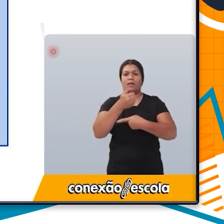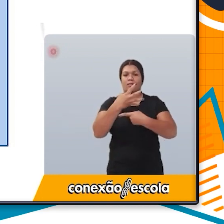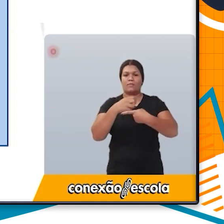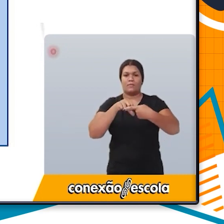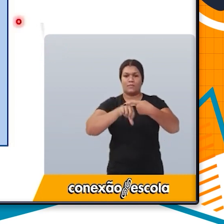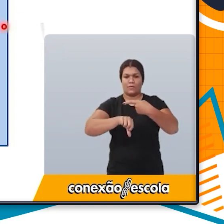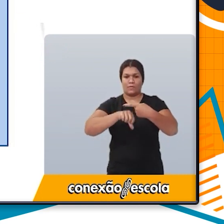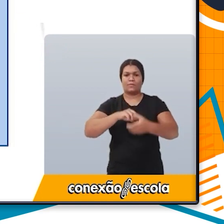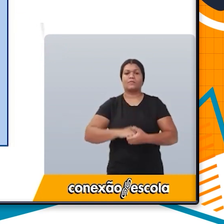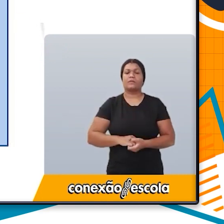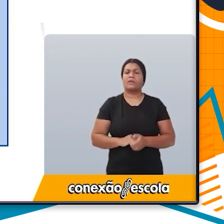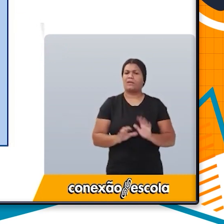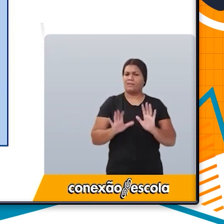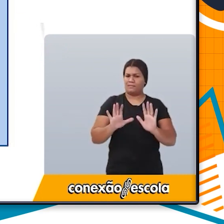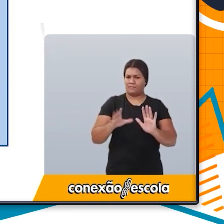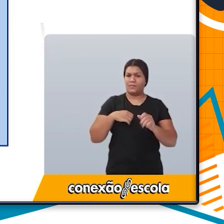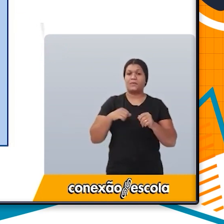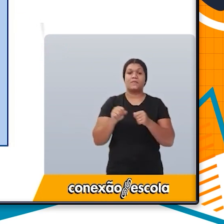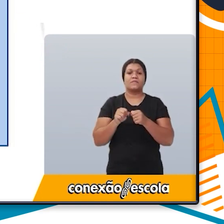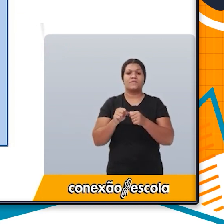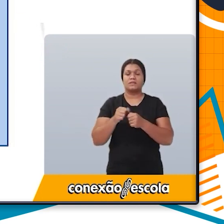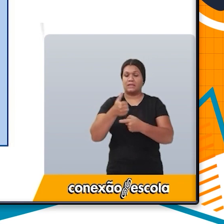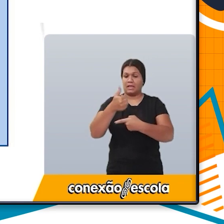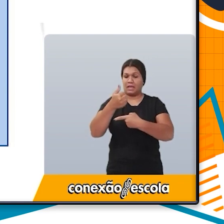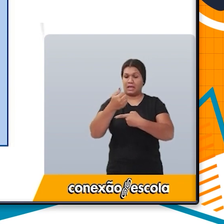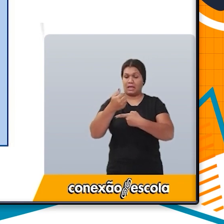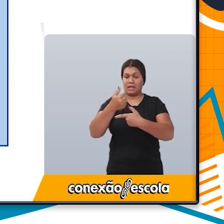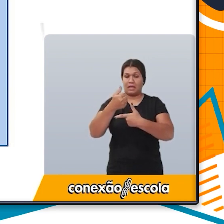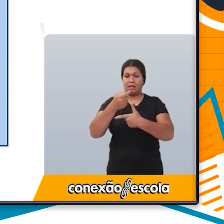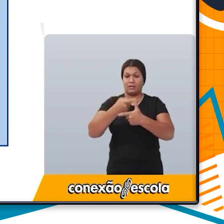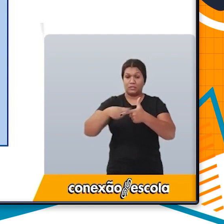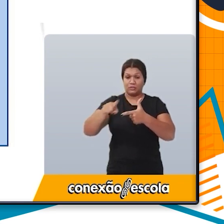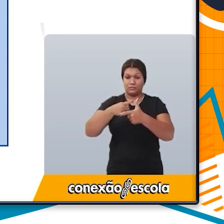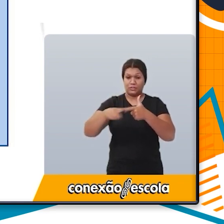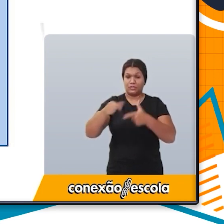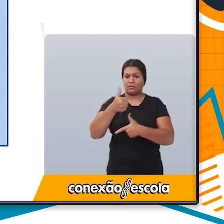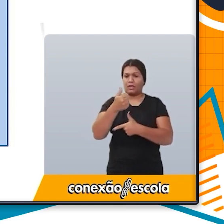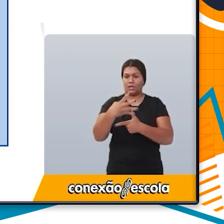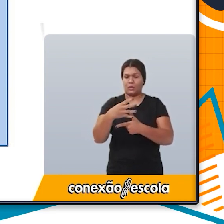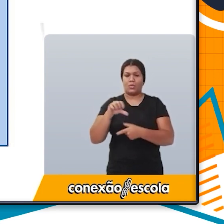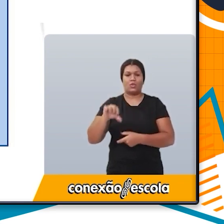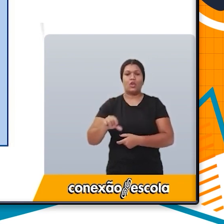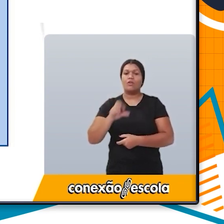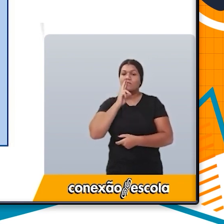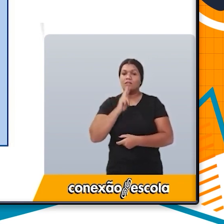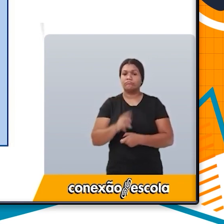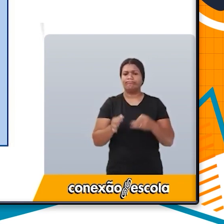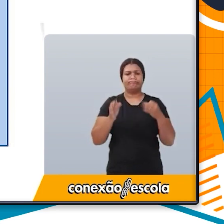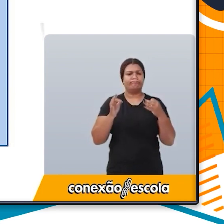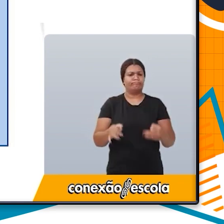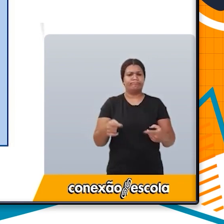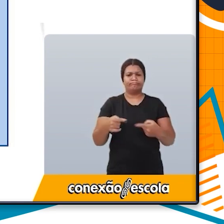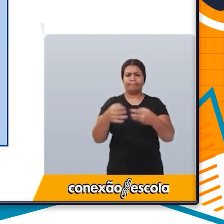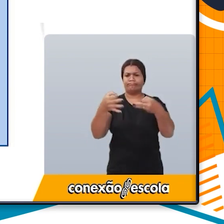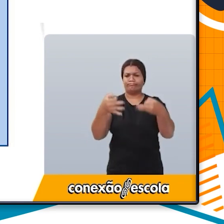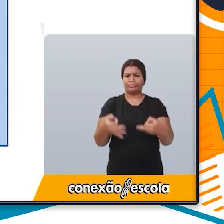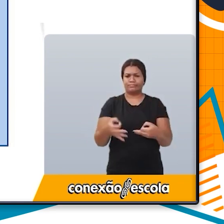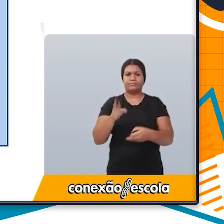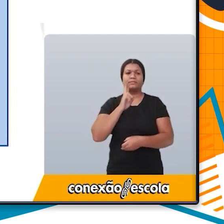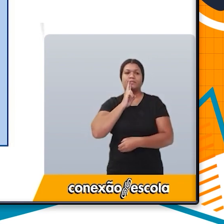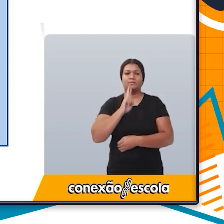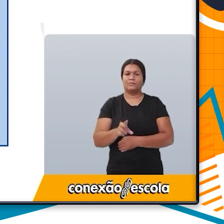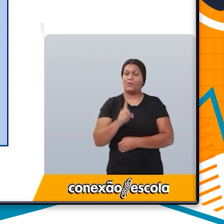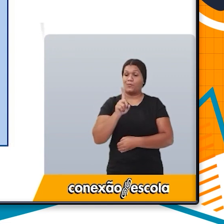nonos. Se eu efetuar a divisão 14 por 9, eu vou chegar exatamente nesse